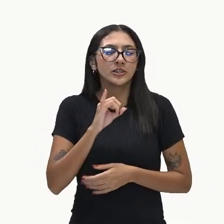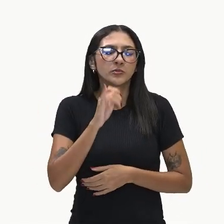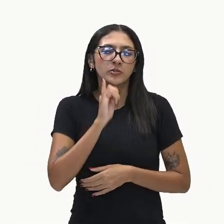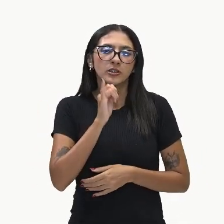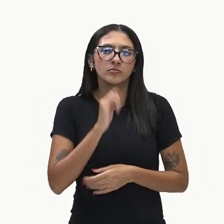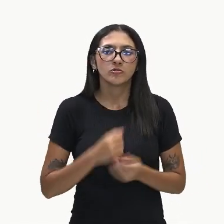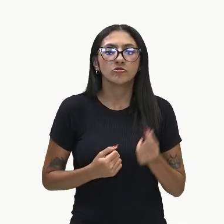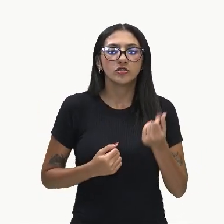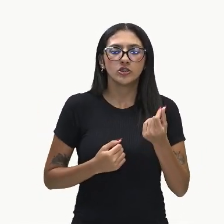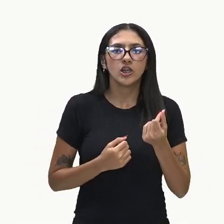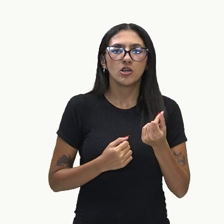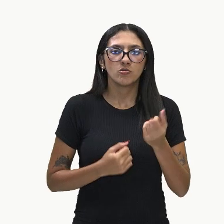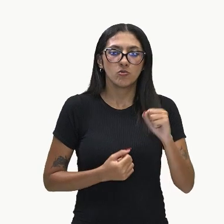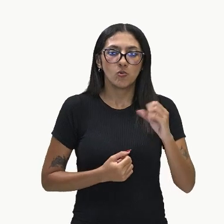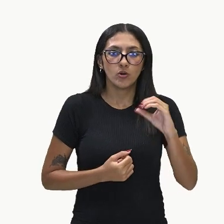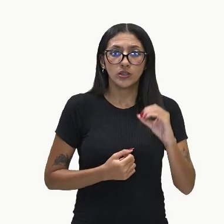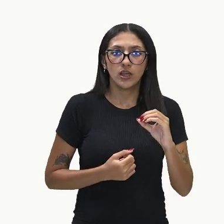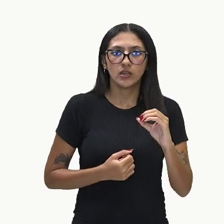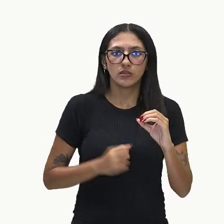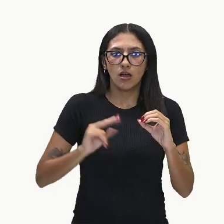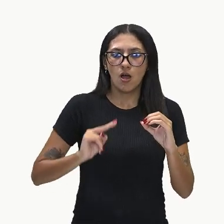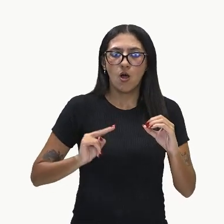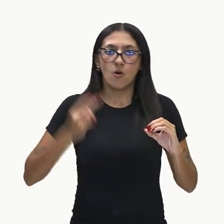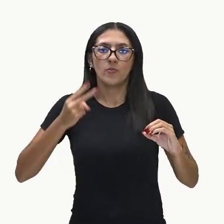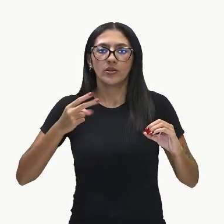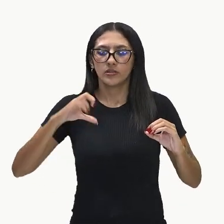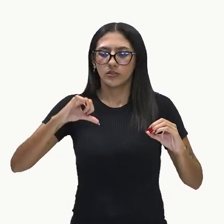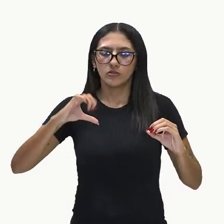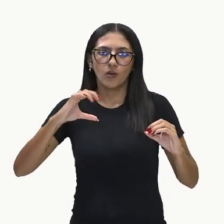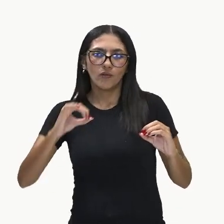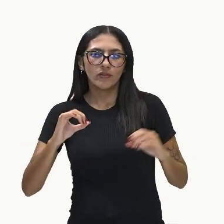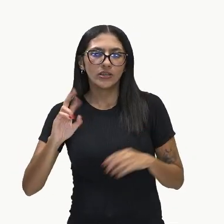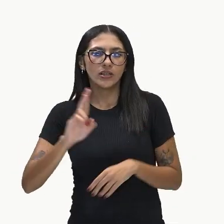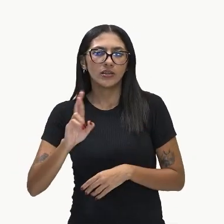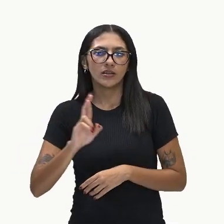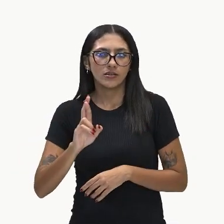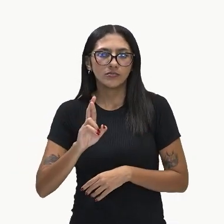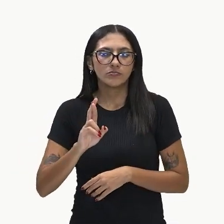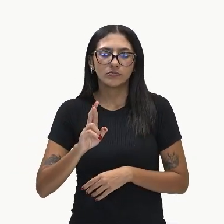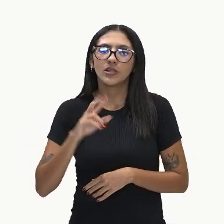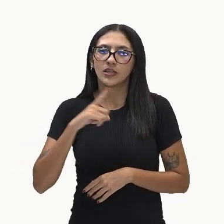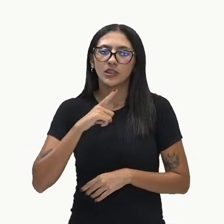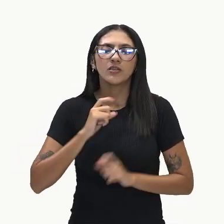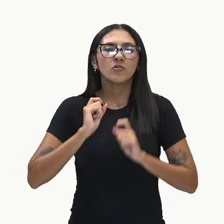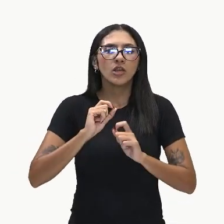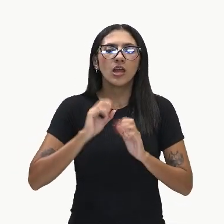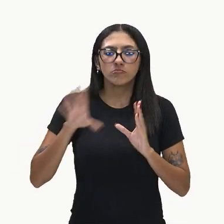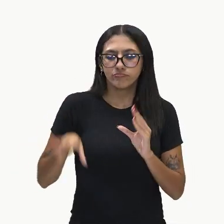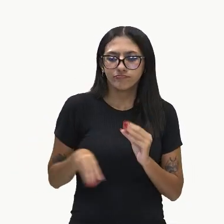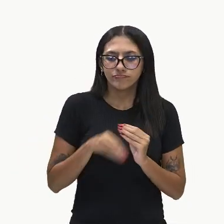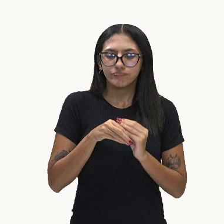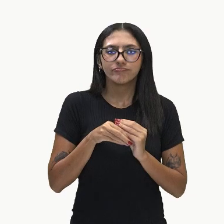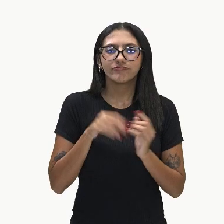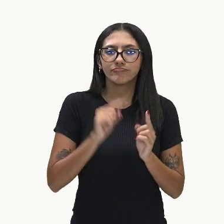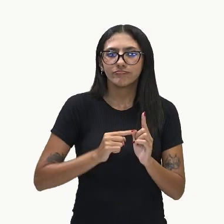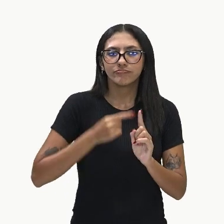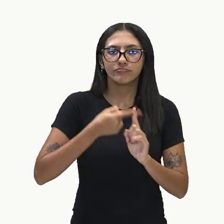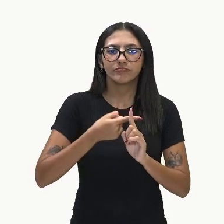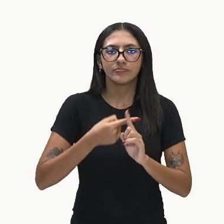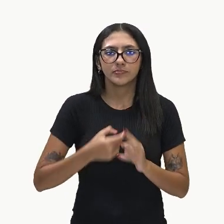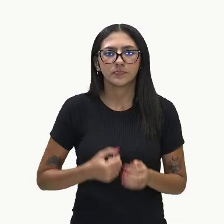produto aumenta de 80 para 90 reais, olha, aumentou. Então, houve acréscimo. Tá? Qual foi o